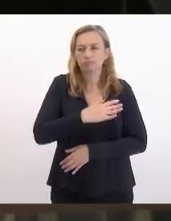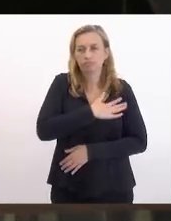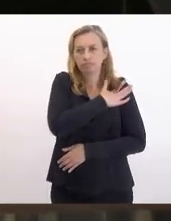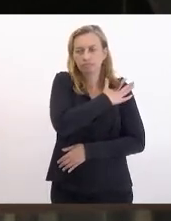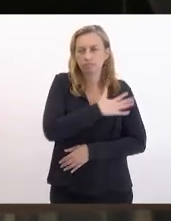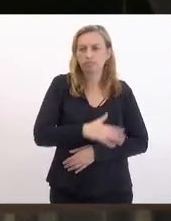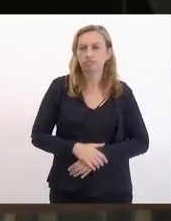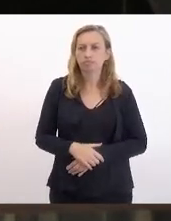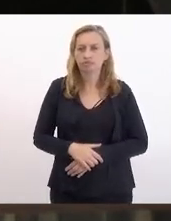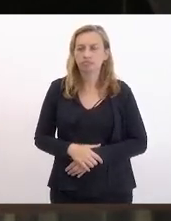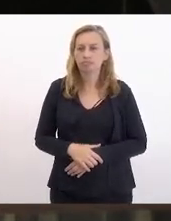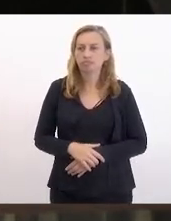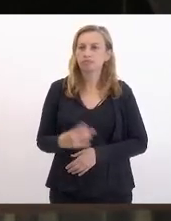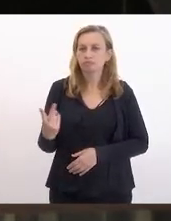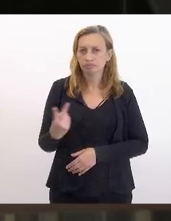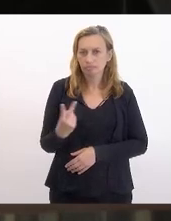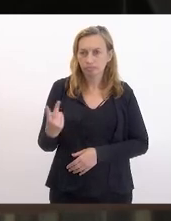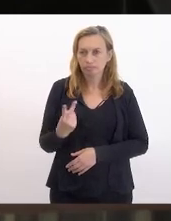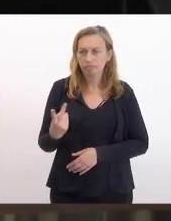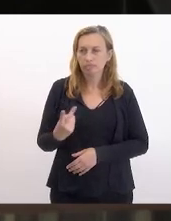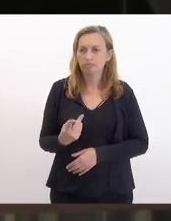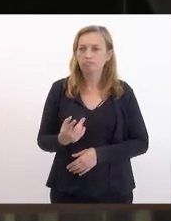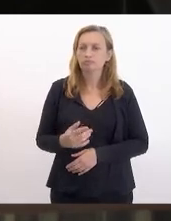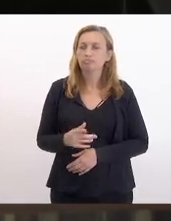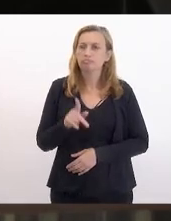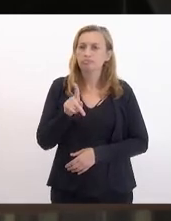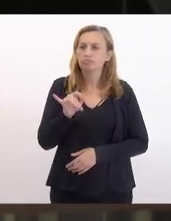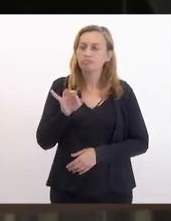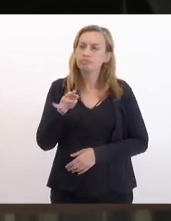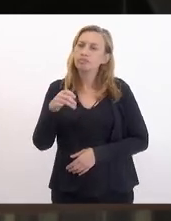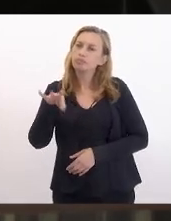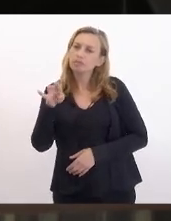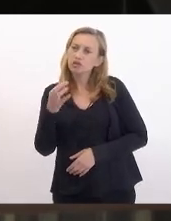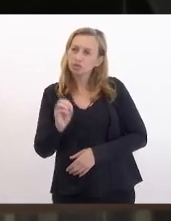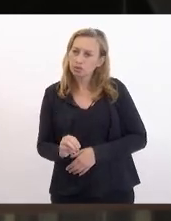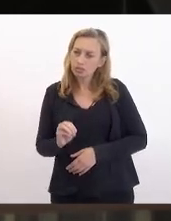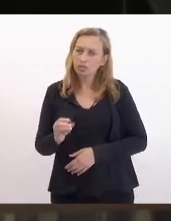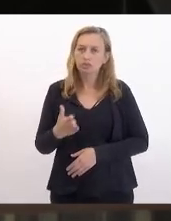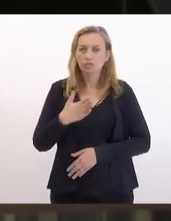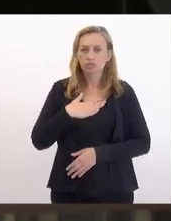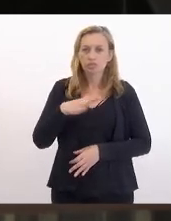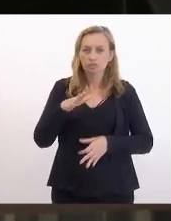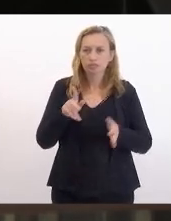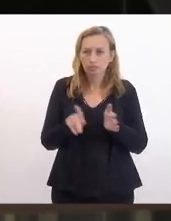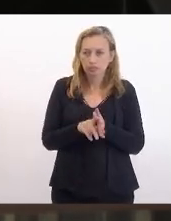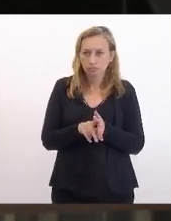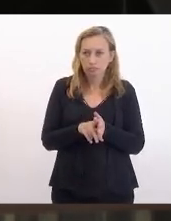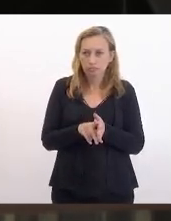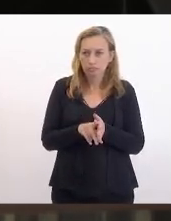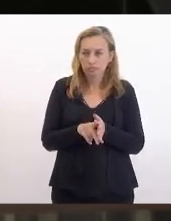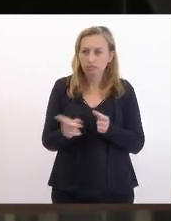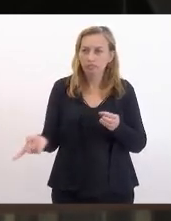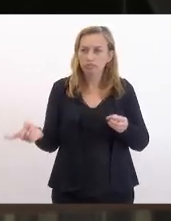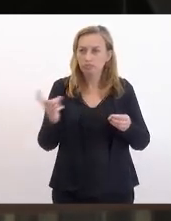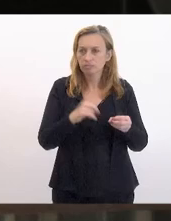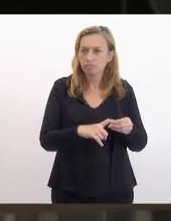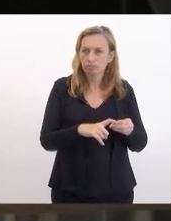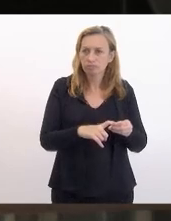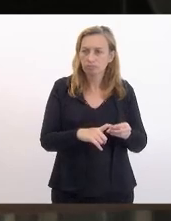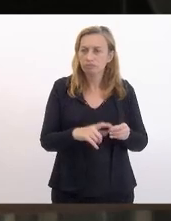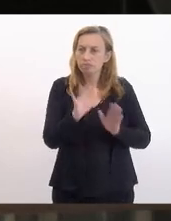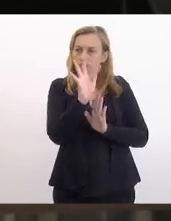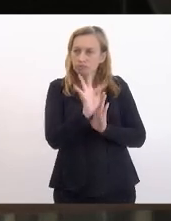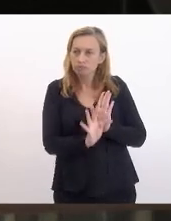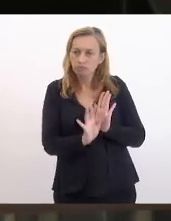e se ambos forem parâmetro desse meu projeto vai voltar como